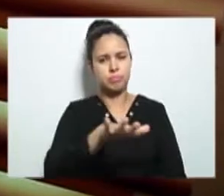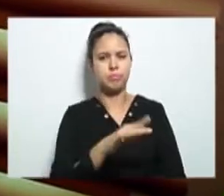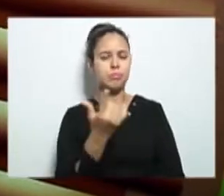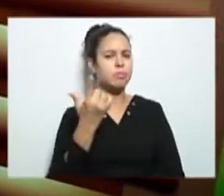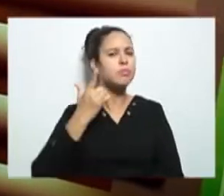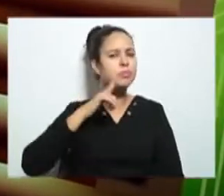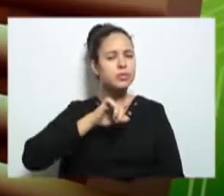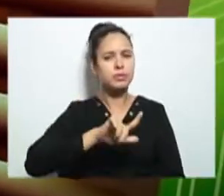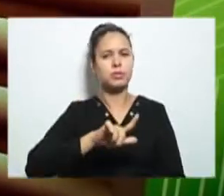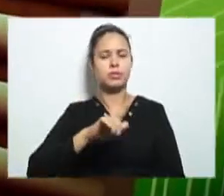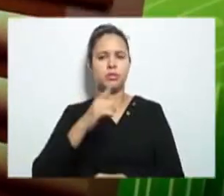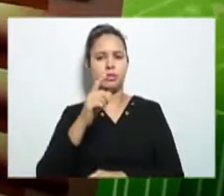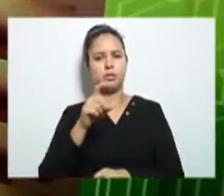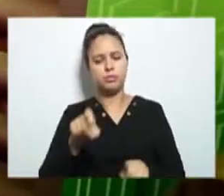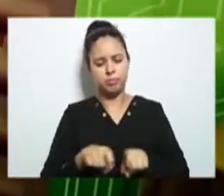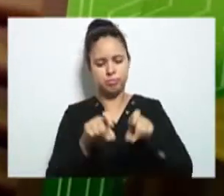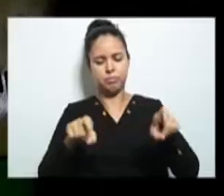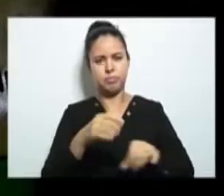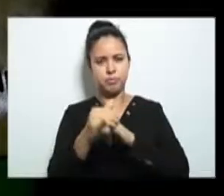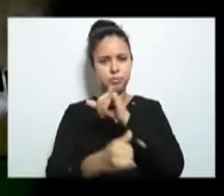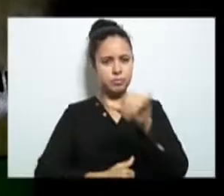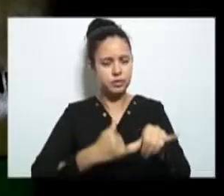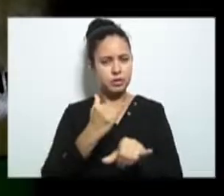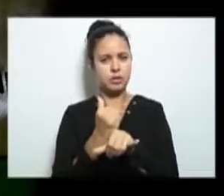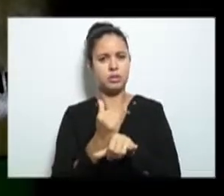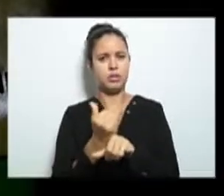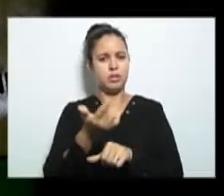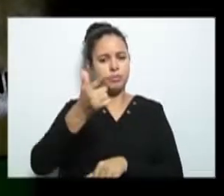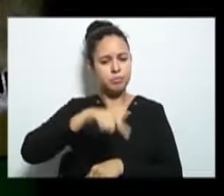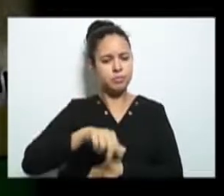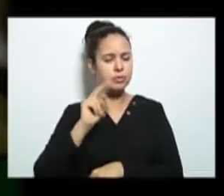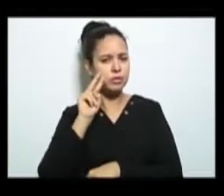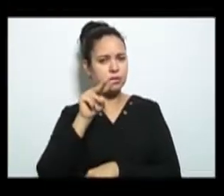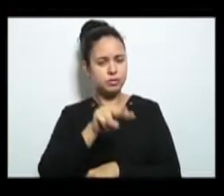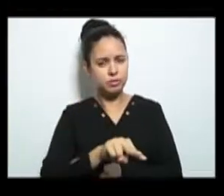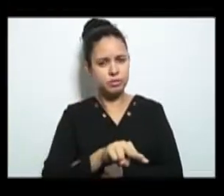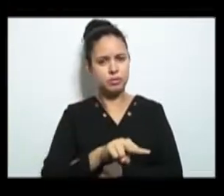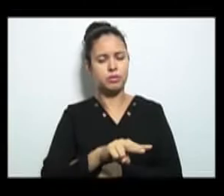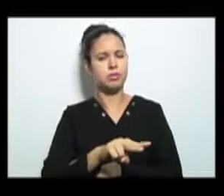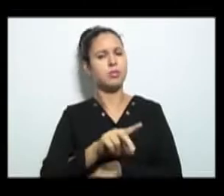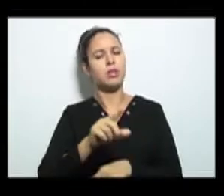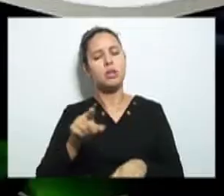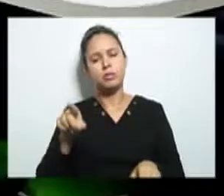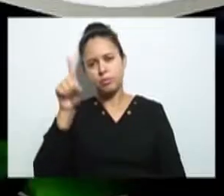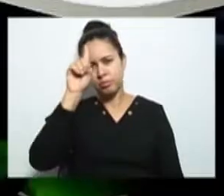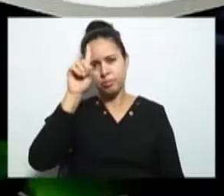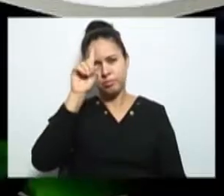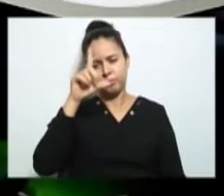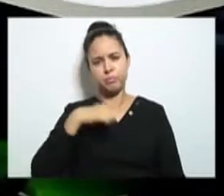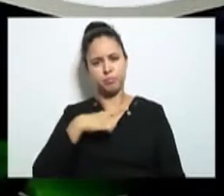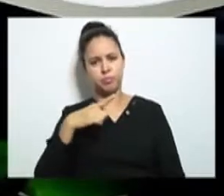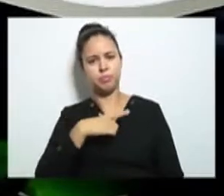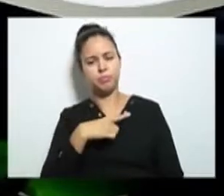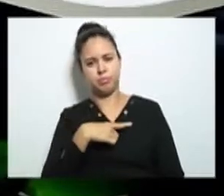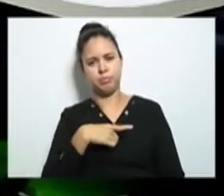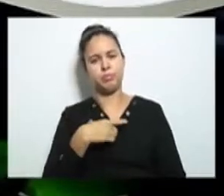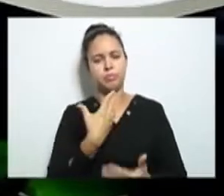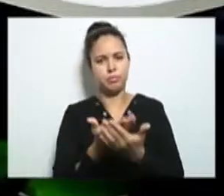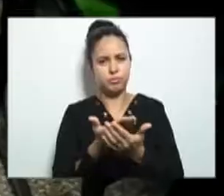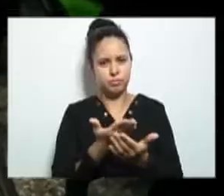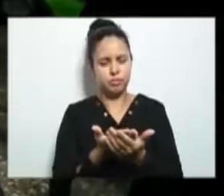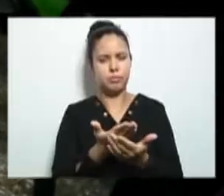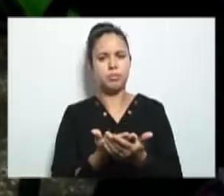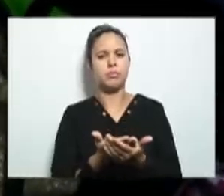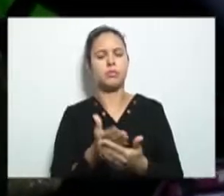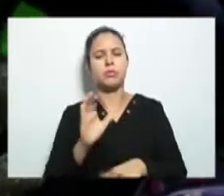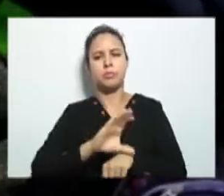que é a internet e rever as nossas aulas. As aulas são transmitidas ao vivo via satélite. O curso técnico em cooperativismo